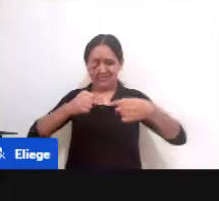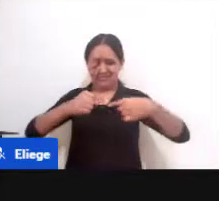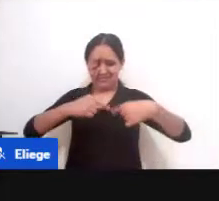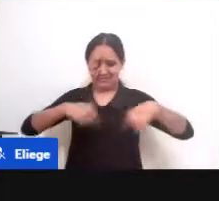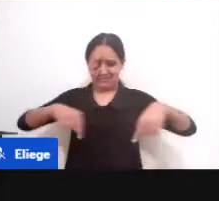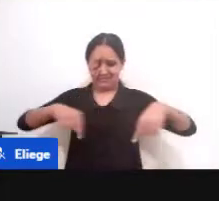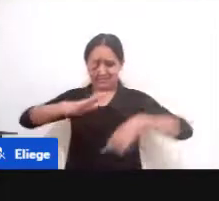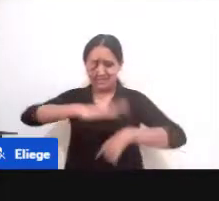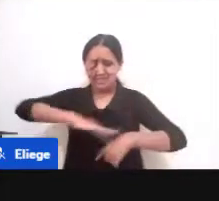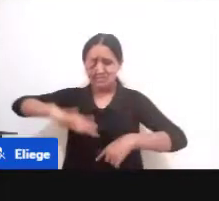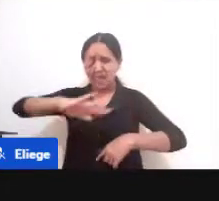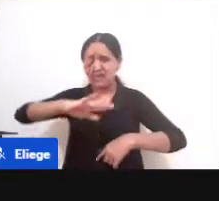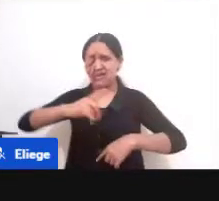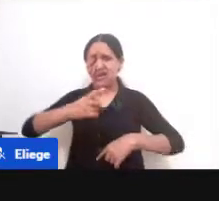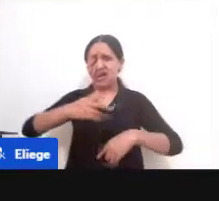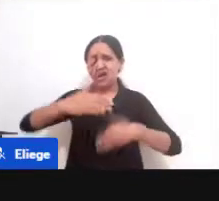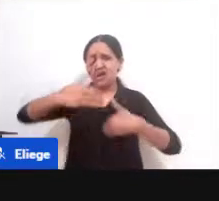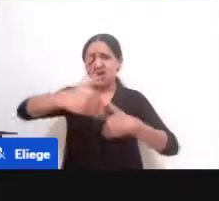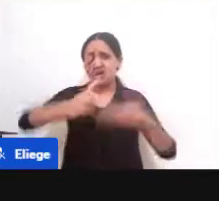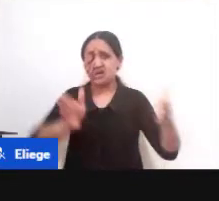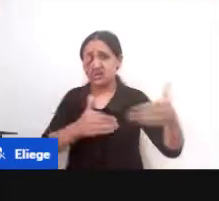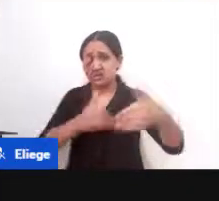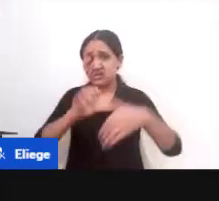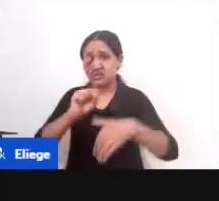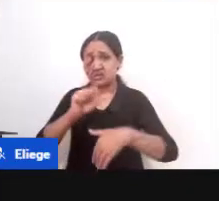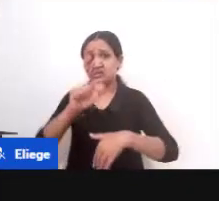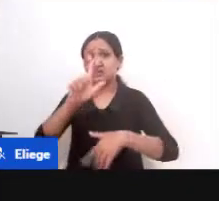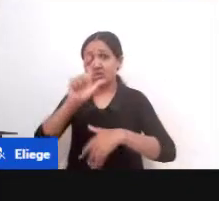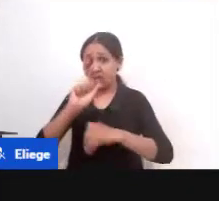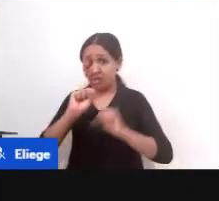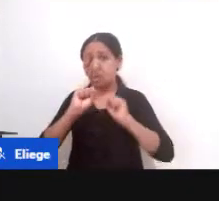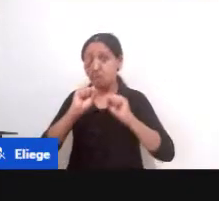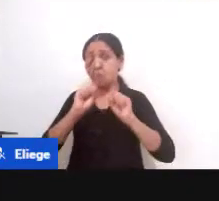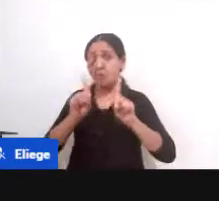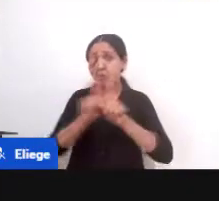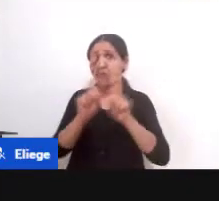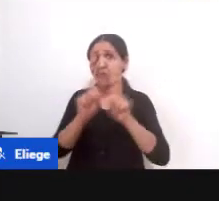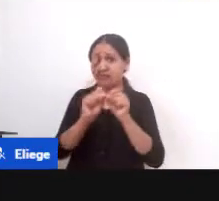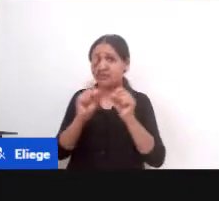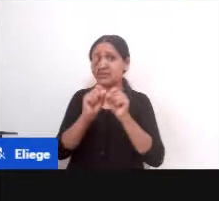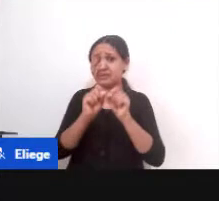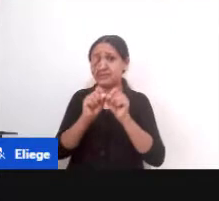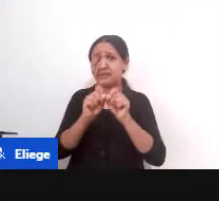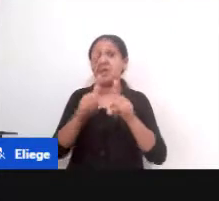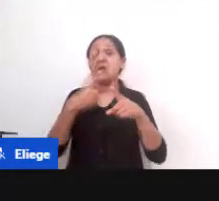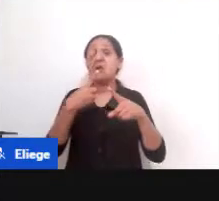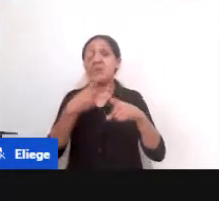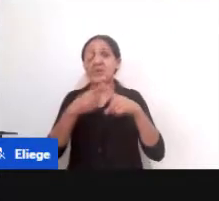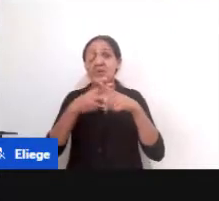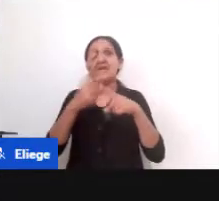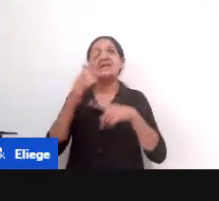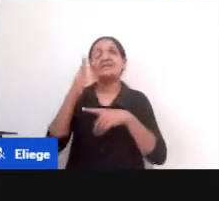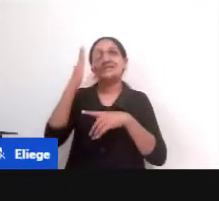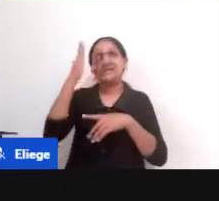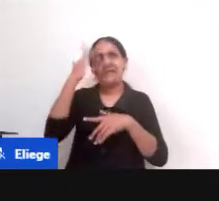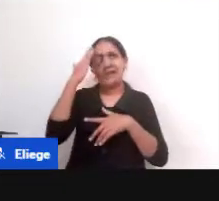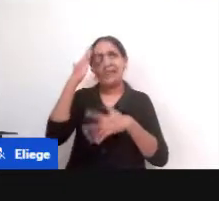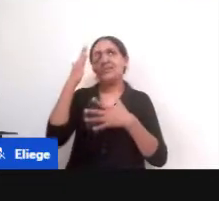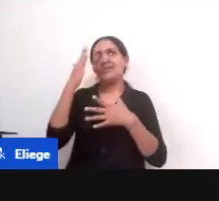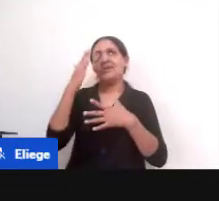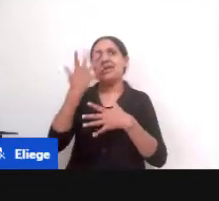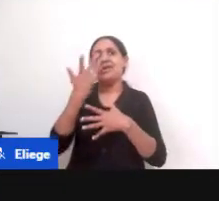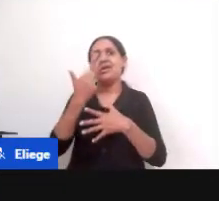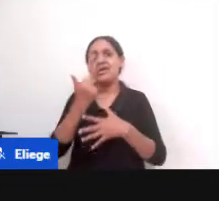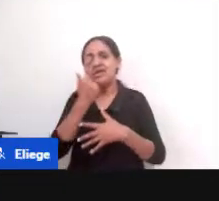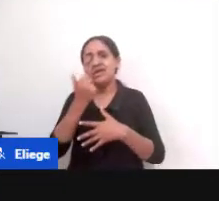na sala da sua casa. Ah, na sala dá. Ah, então tá bom, faz na sala da sua casa. Porque você sabe que a criança ela vai trazer um monte de coisa. Vai ter até que ele fala assim: ah,